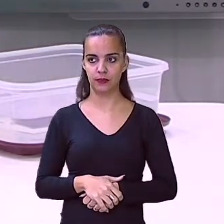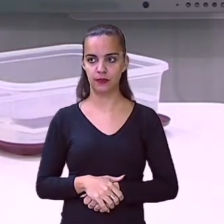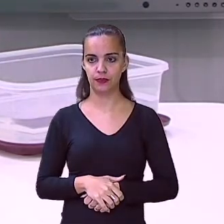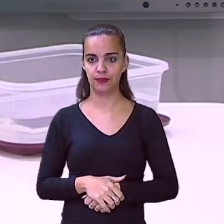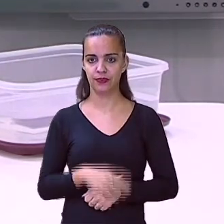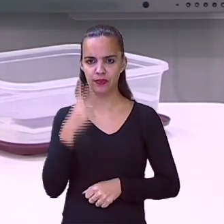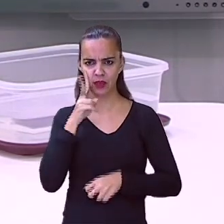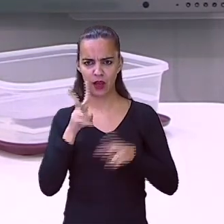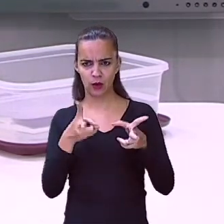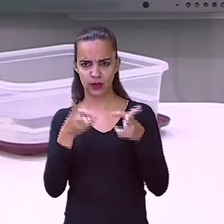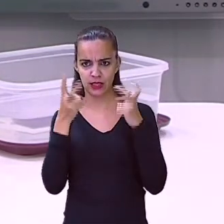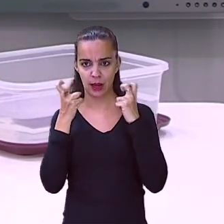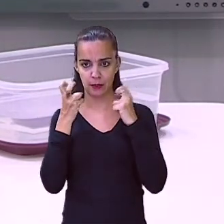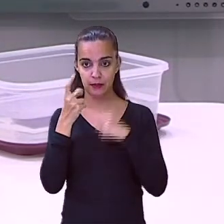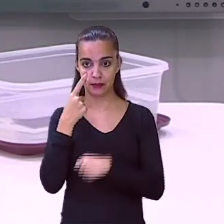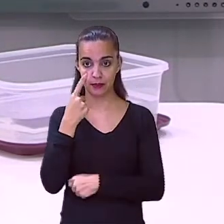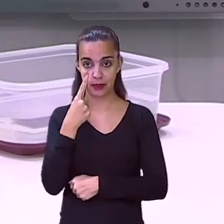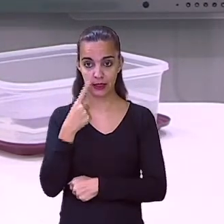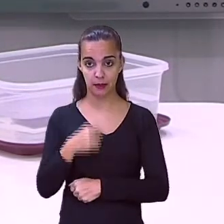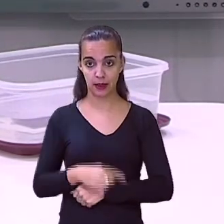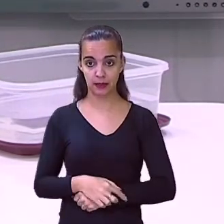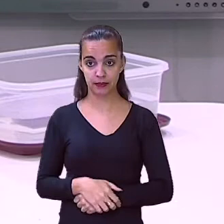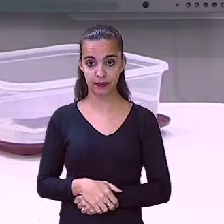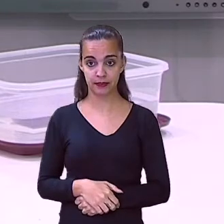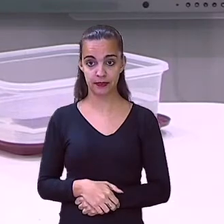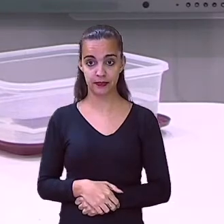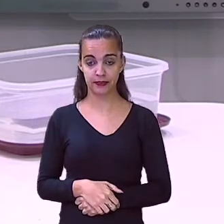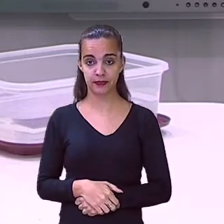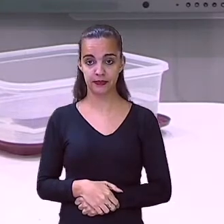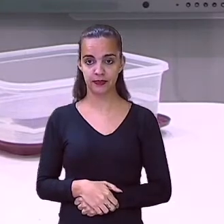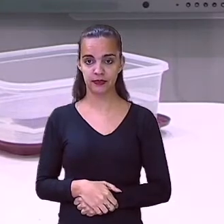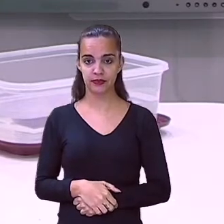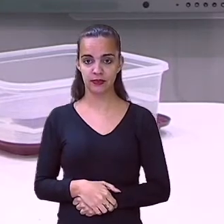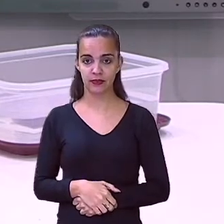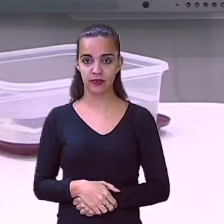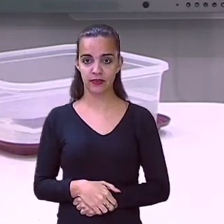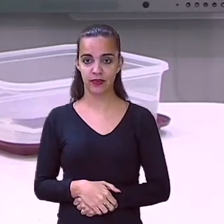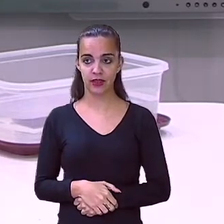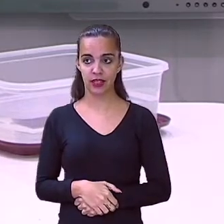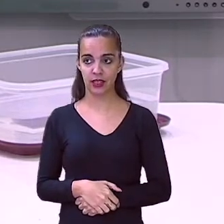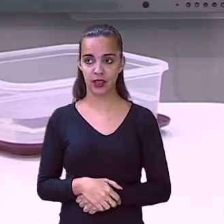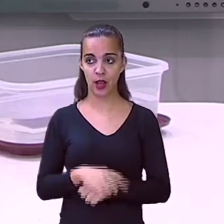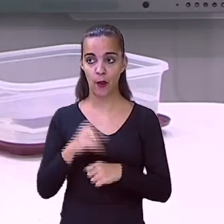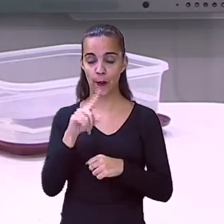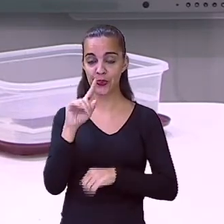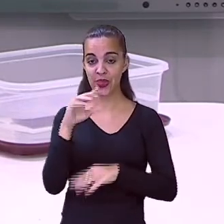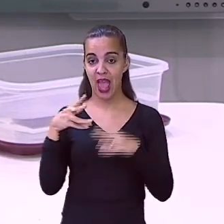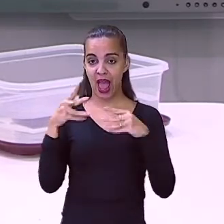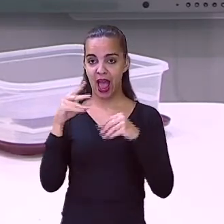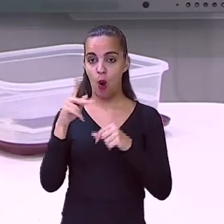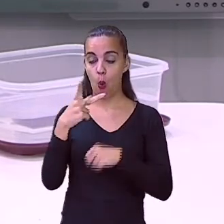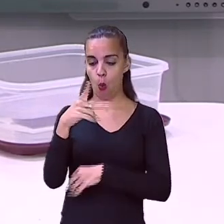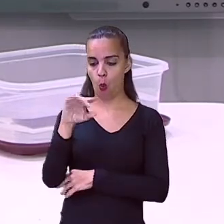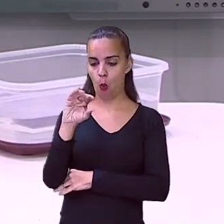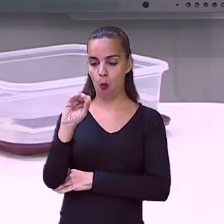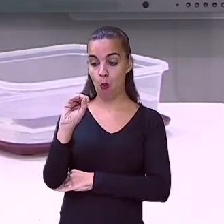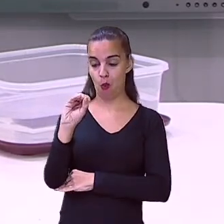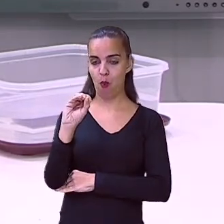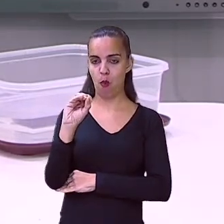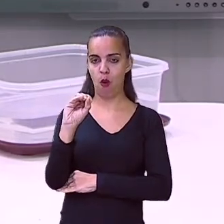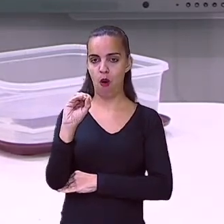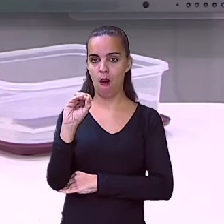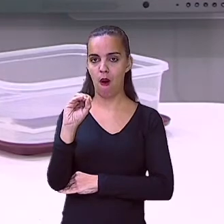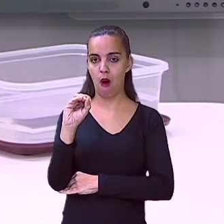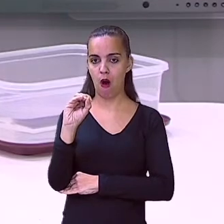consegue perceber? O pó de serra, ele veio aqui para a superfície. E a areia,